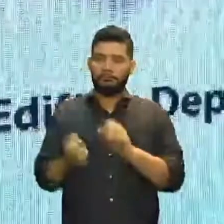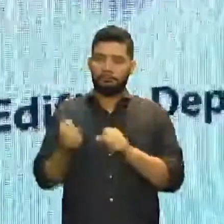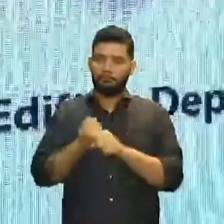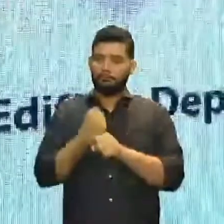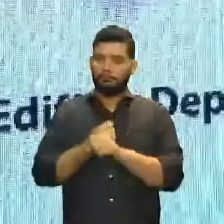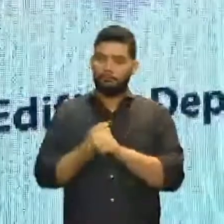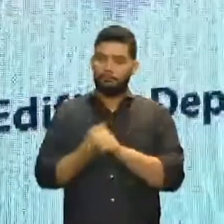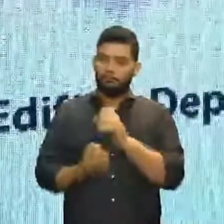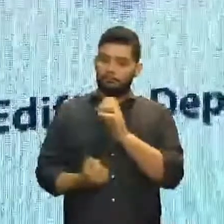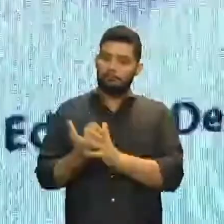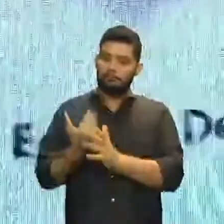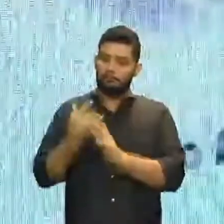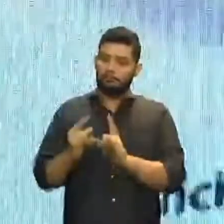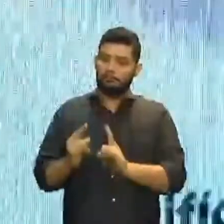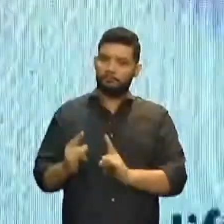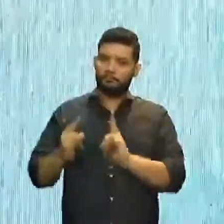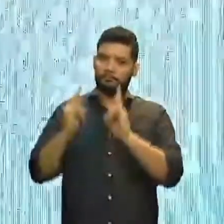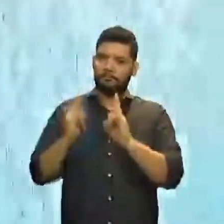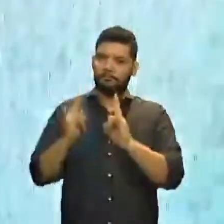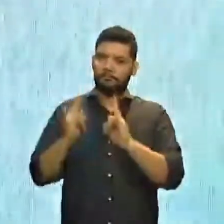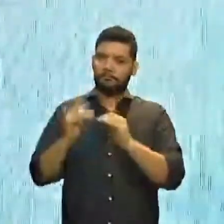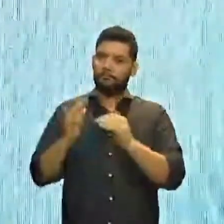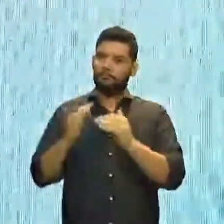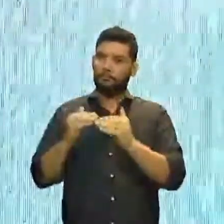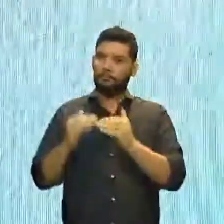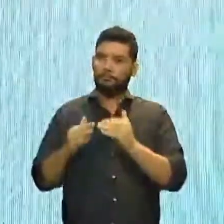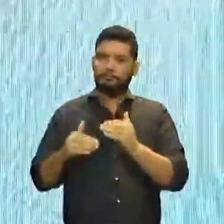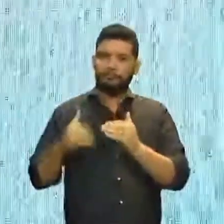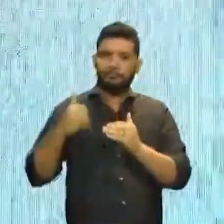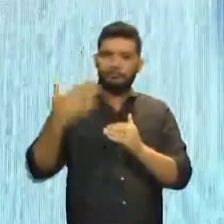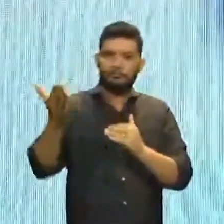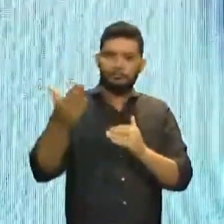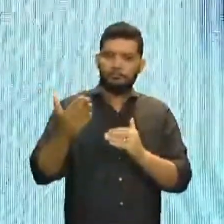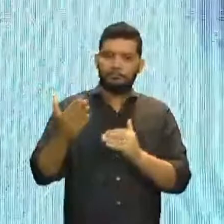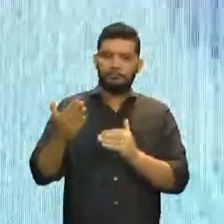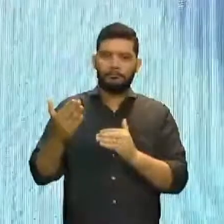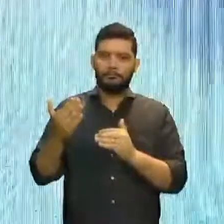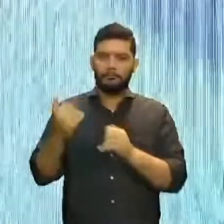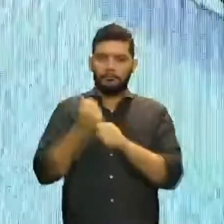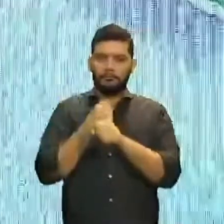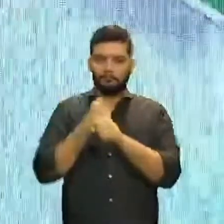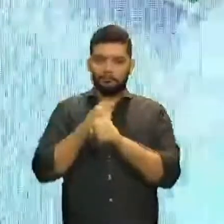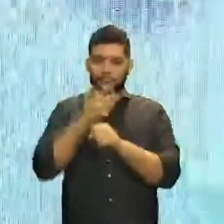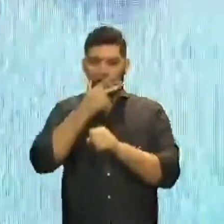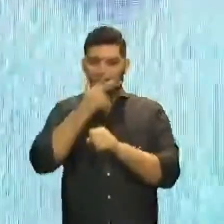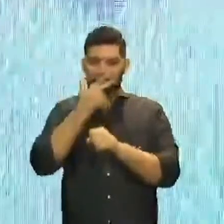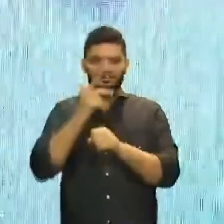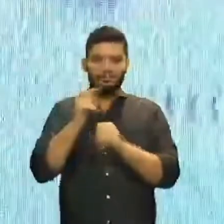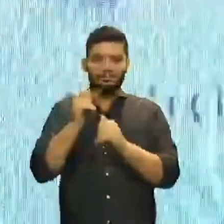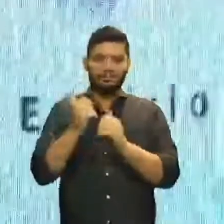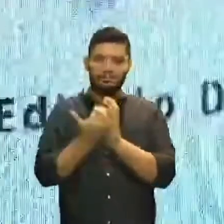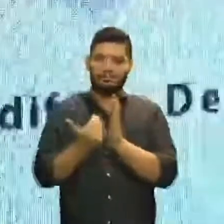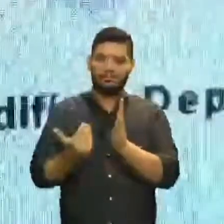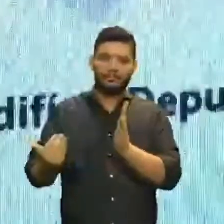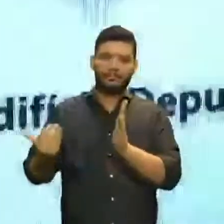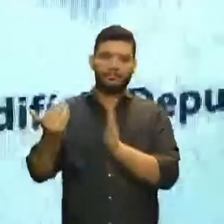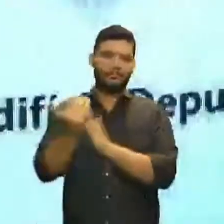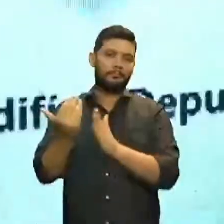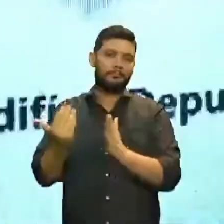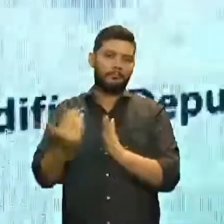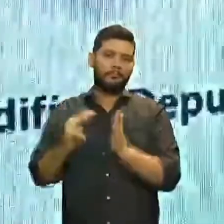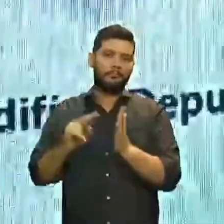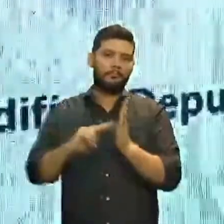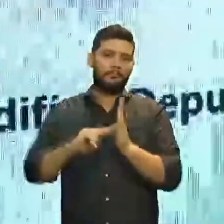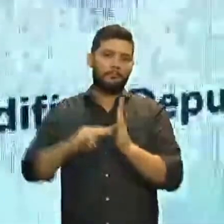de levantar, de criar essa estrutura. Mas ele vai além das edificações.